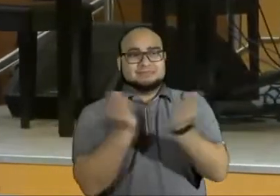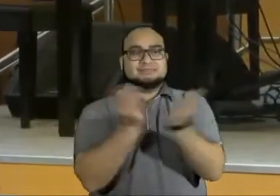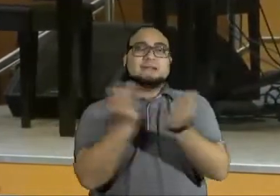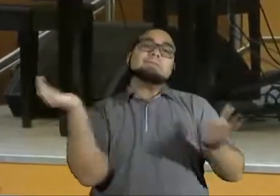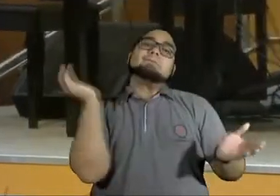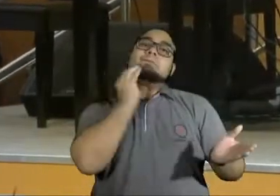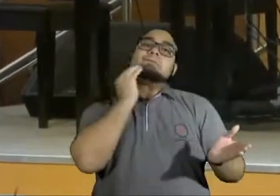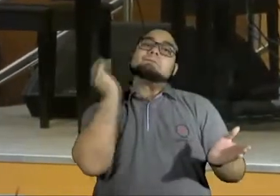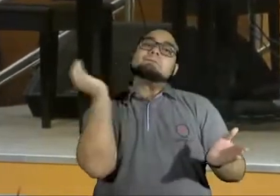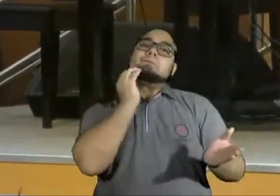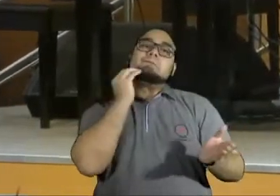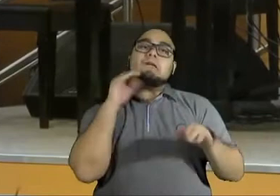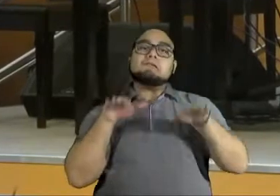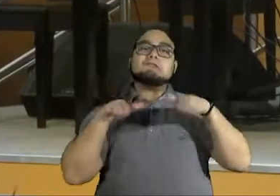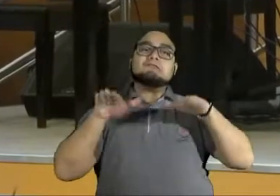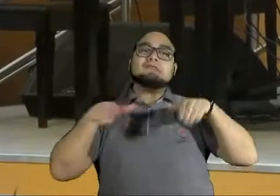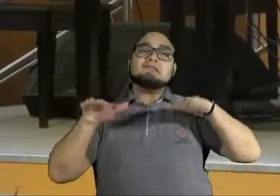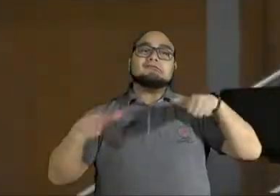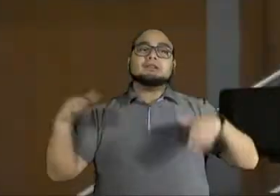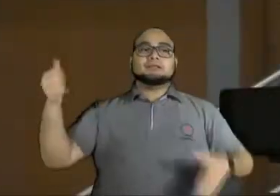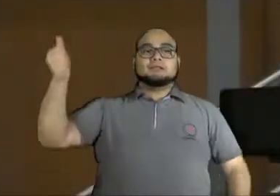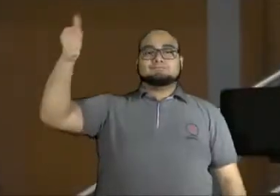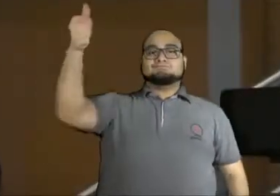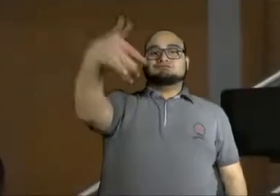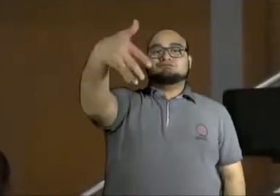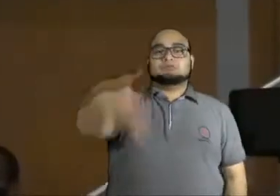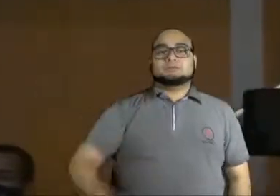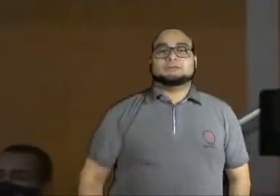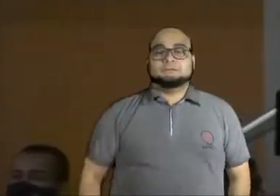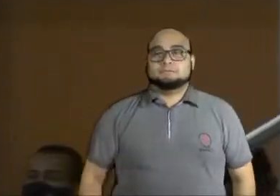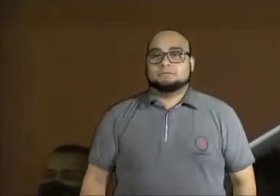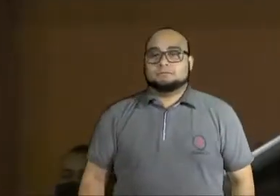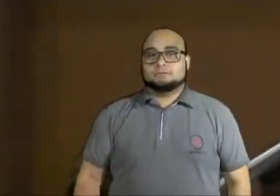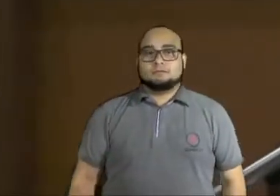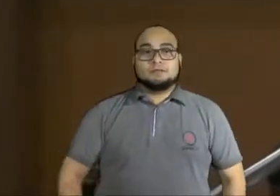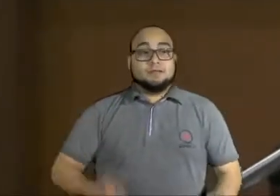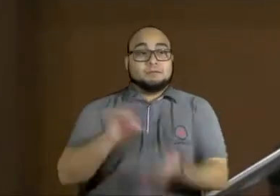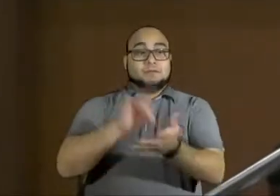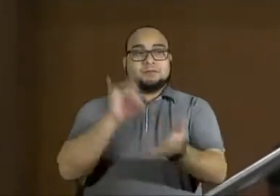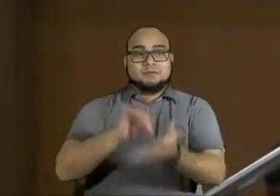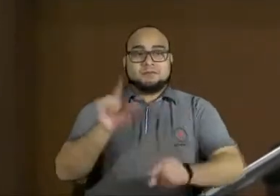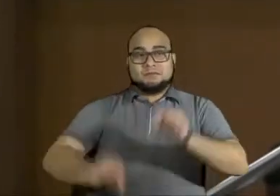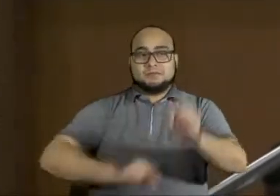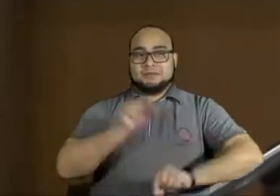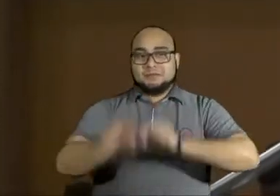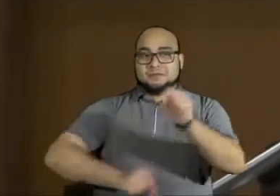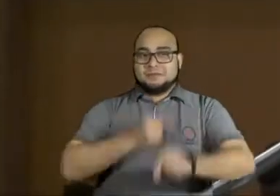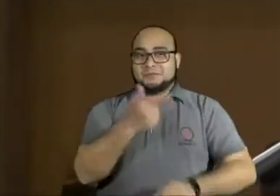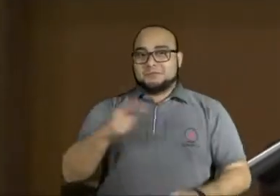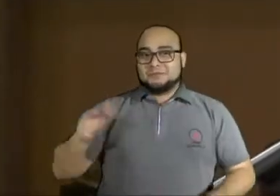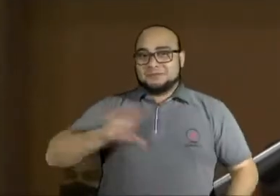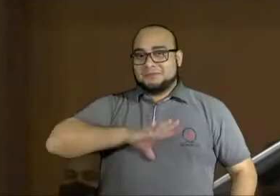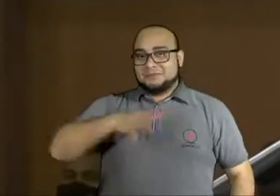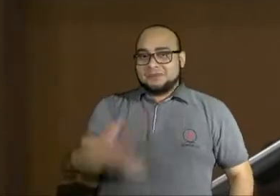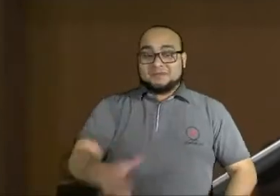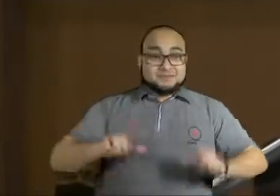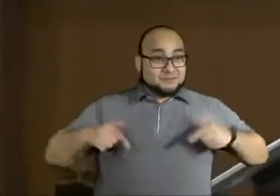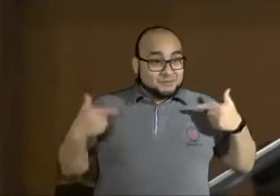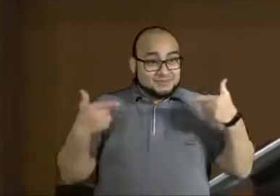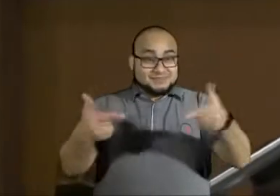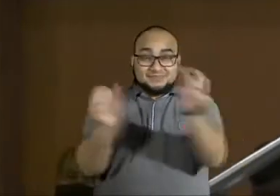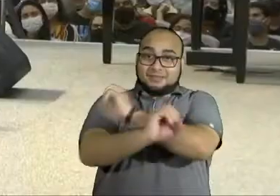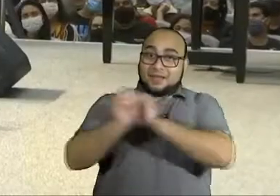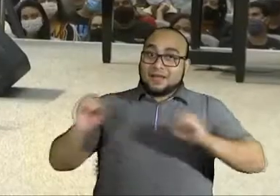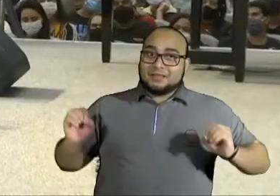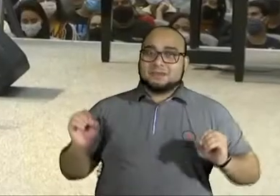estou espiritualizando porque a real é que eu não tenho coragem de fazer nada do que o Senhor me orientou